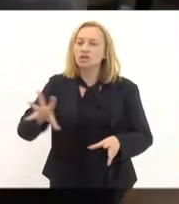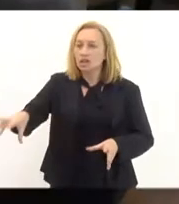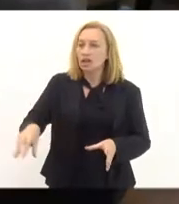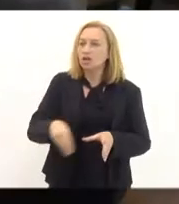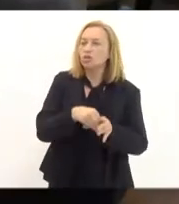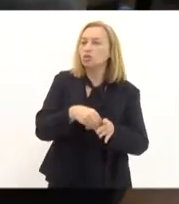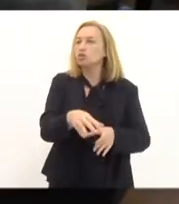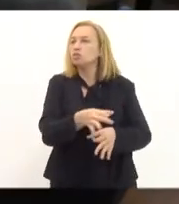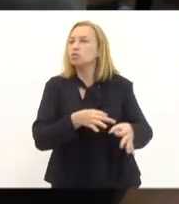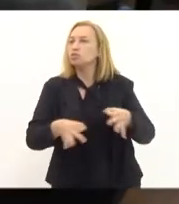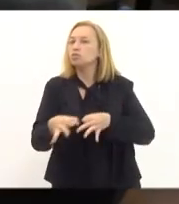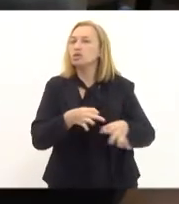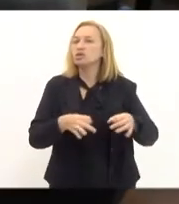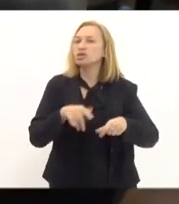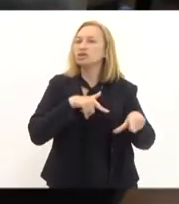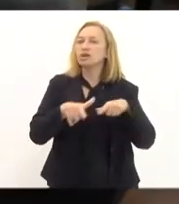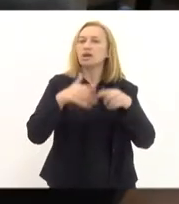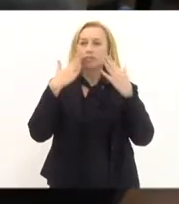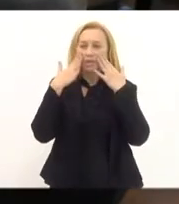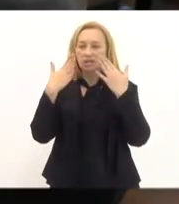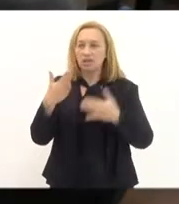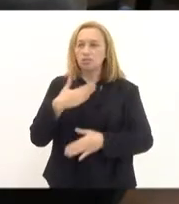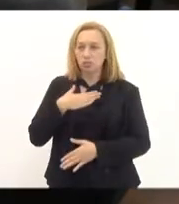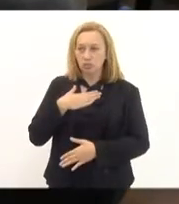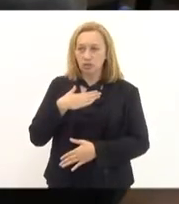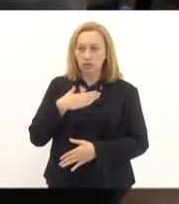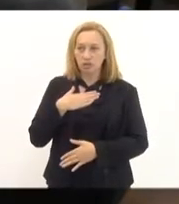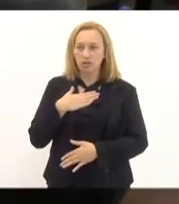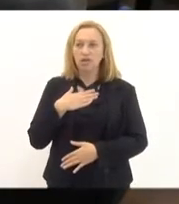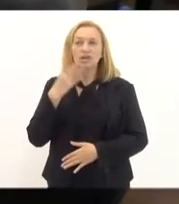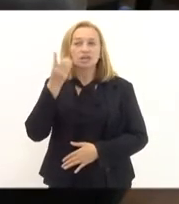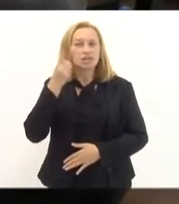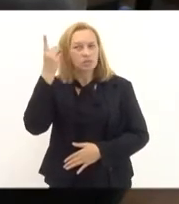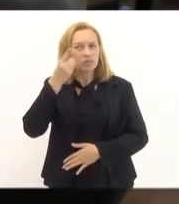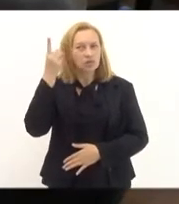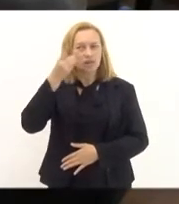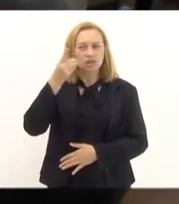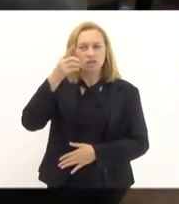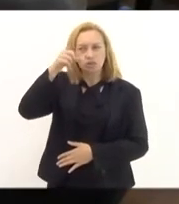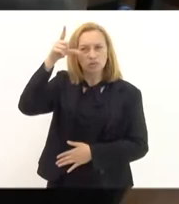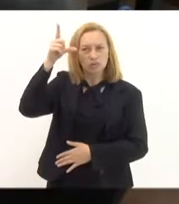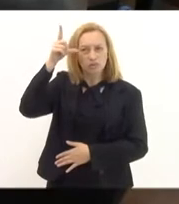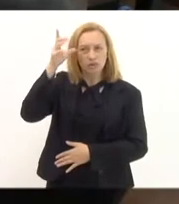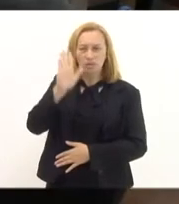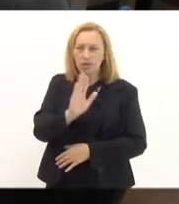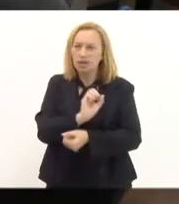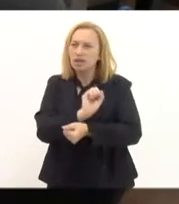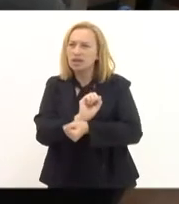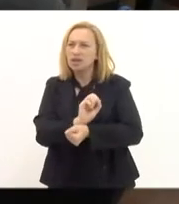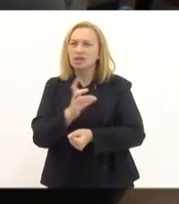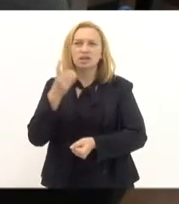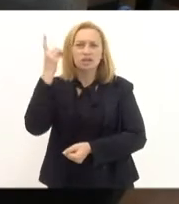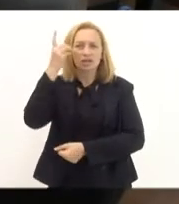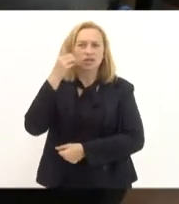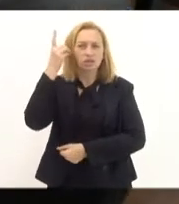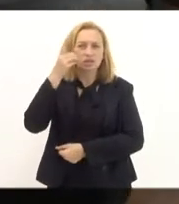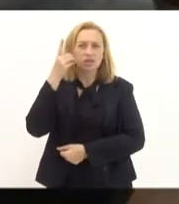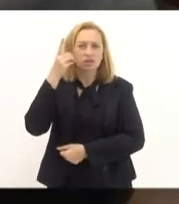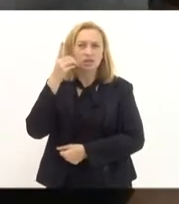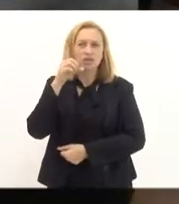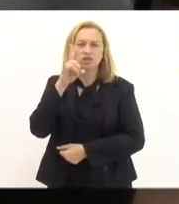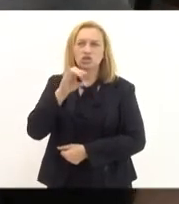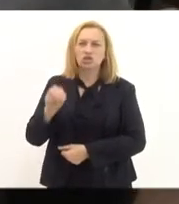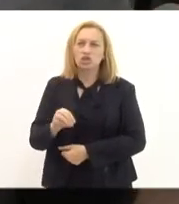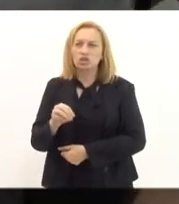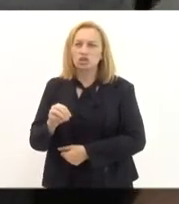incluído no plano de trabalho apresentado por mim agora vou passar a palavra chão passar a palavra o deputado dor no rins